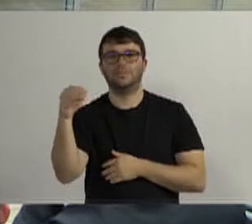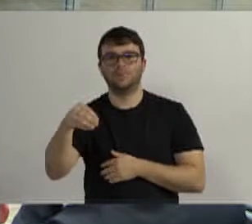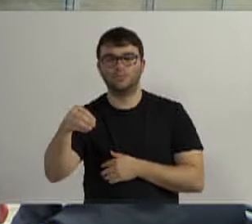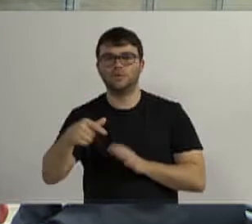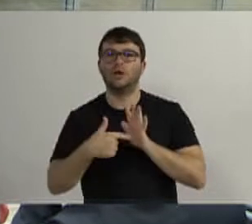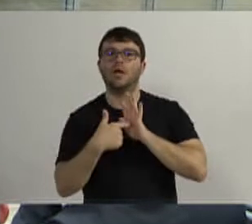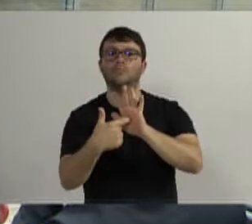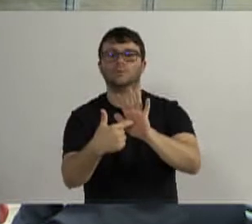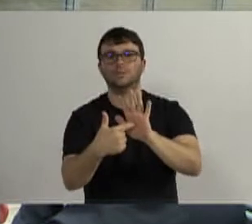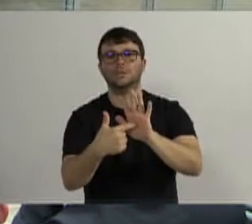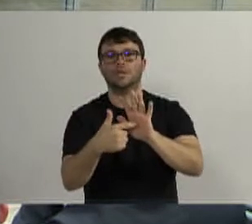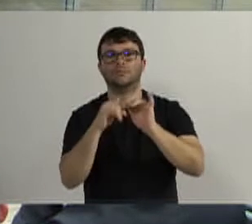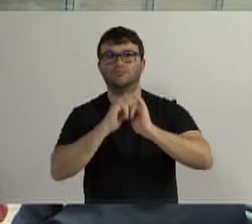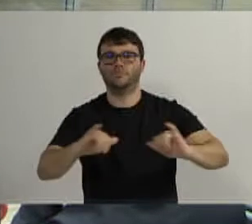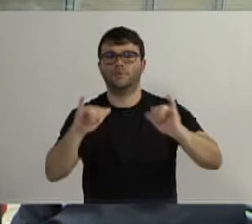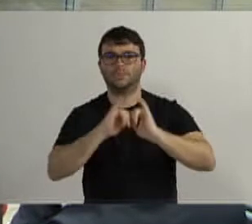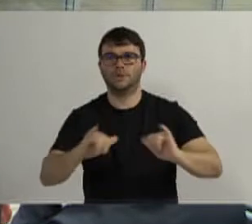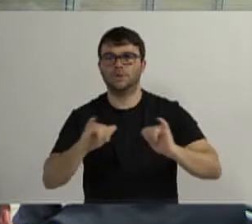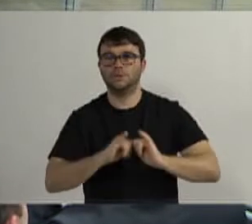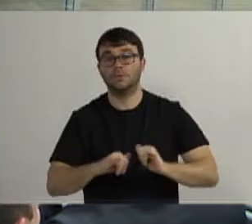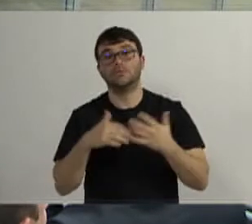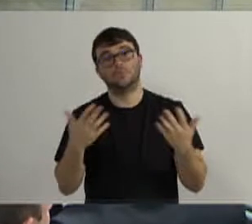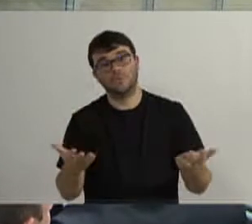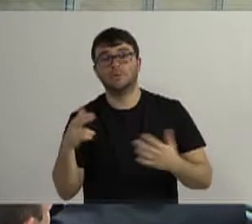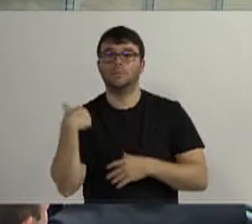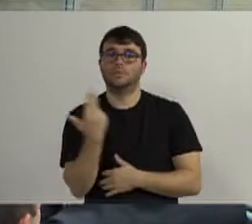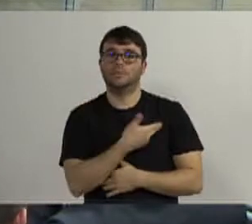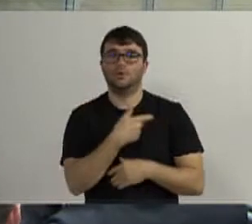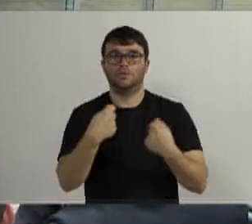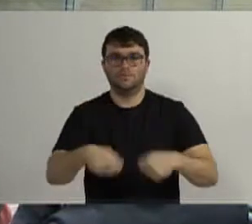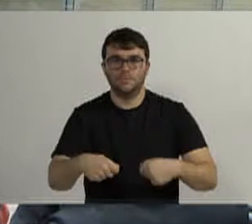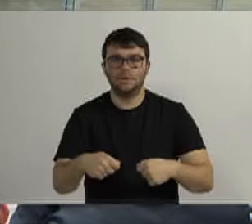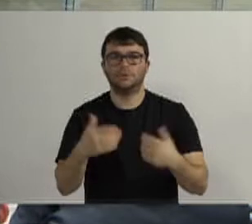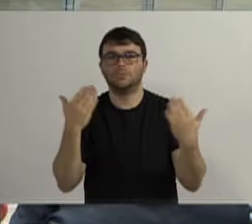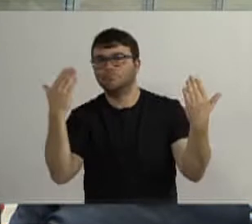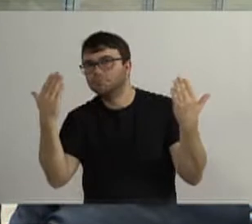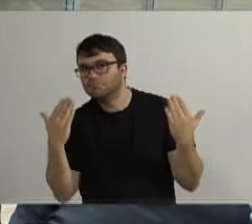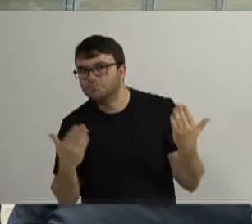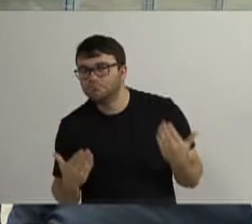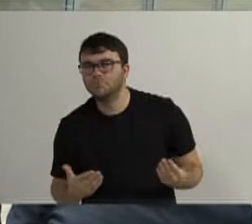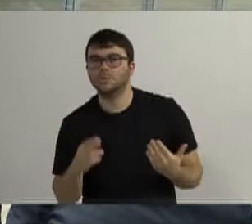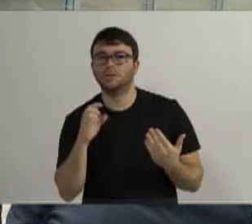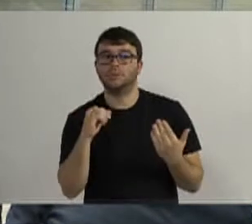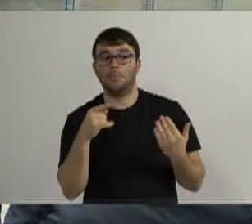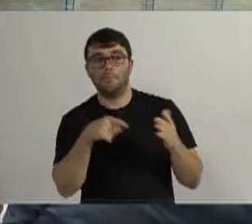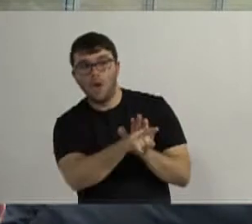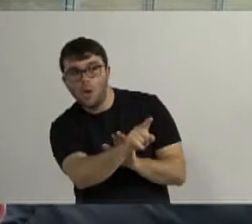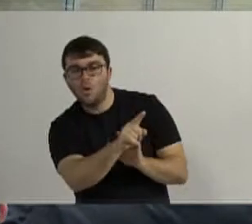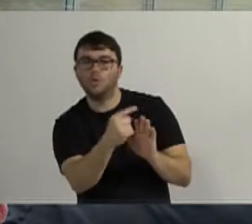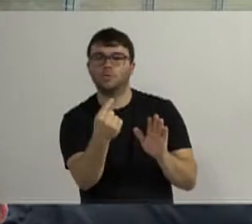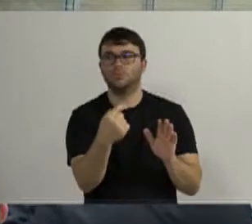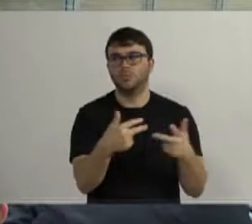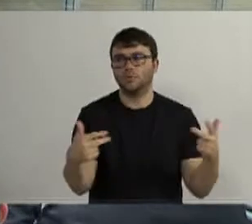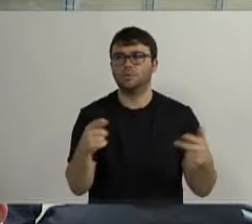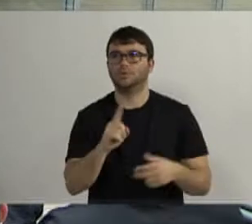dados apresentar da qual obviamente nós vamos confrontar ou não se for necessário